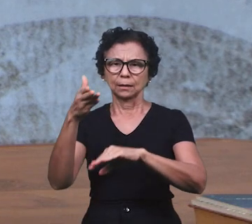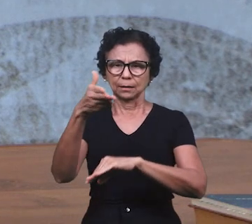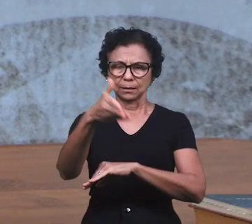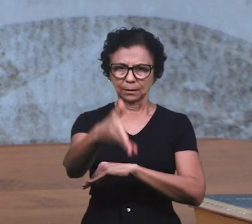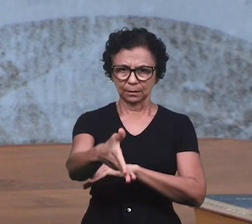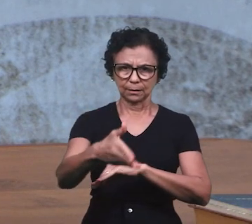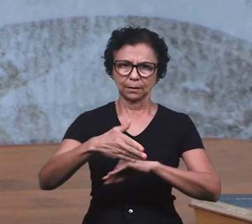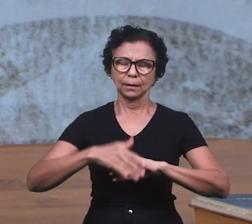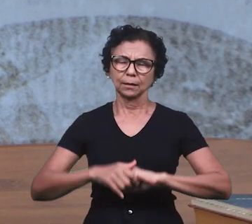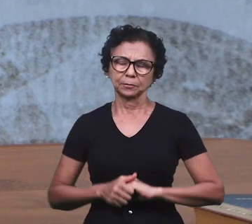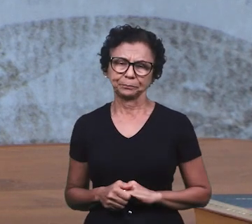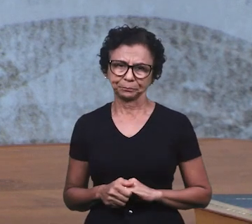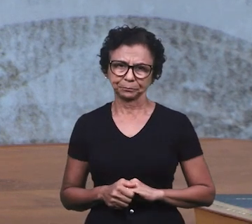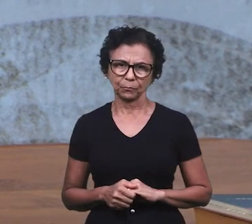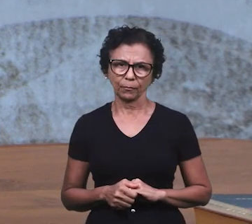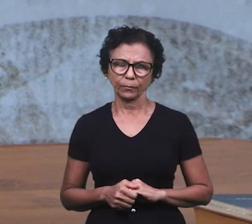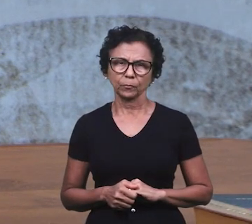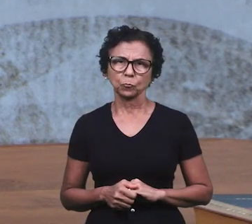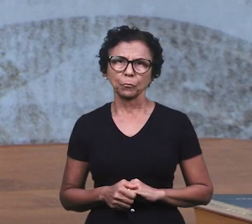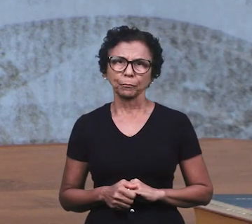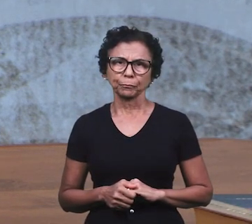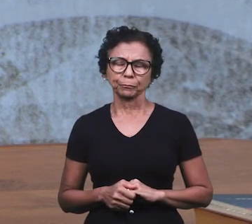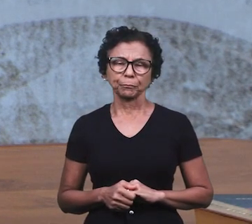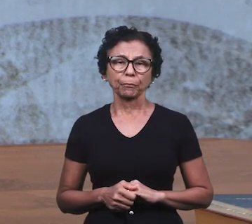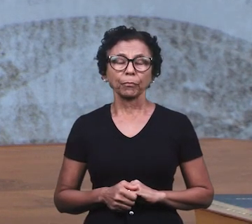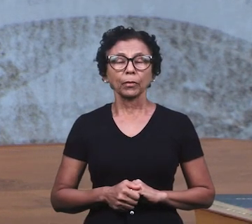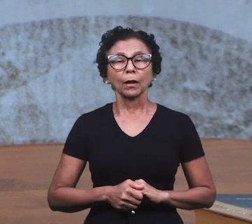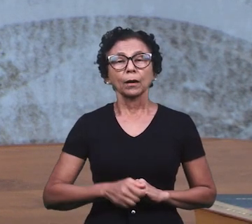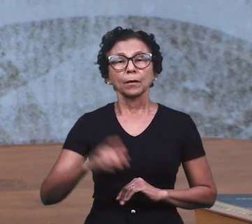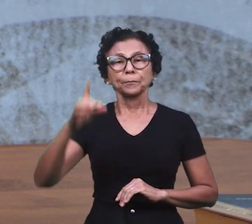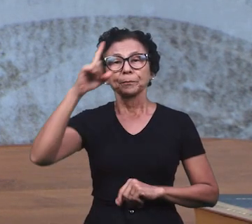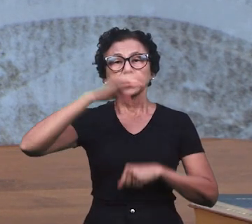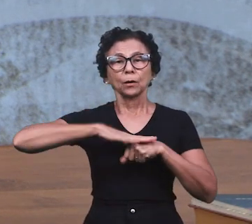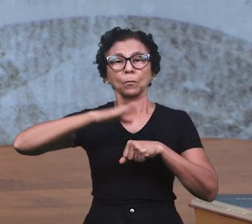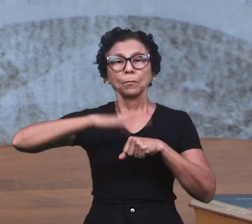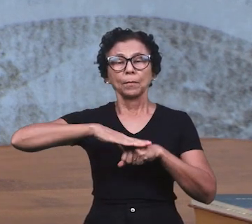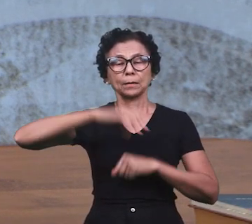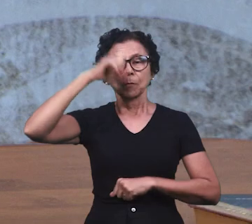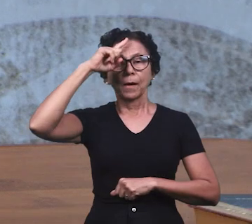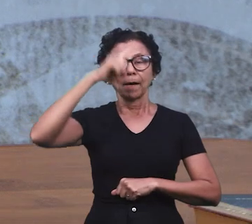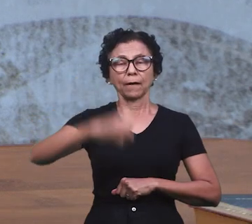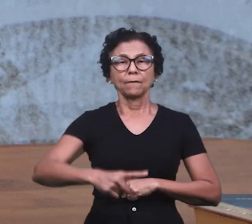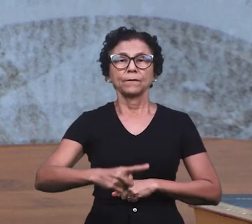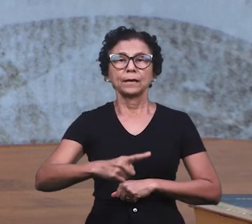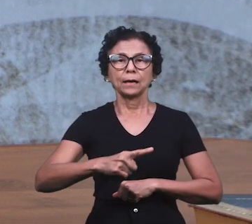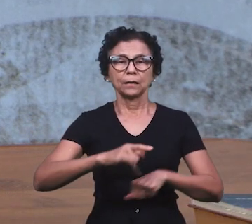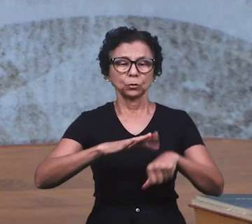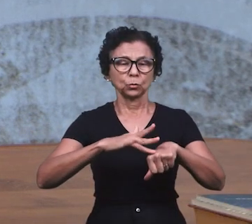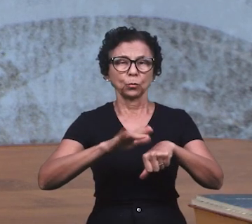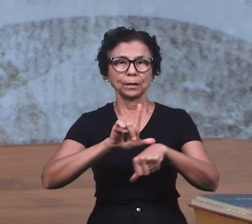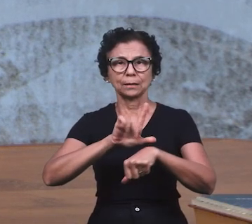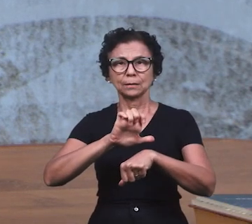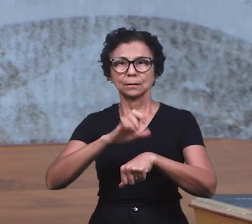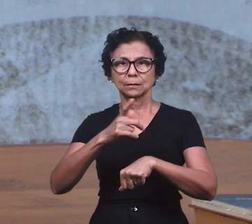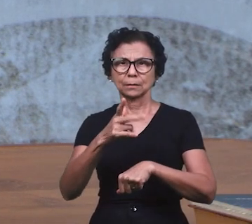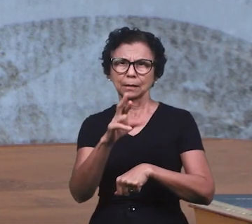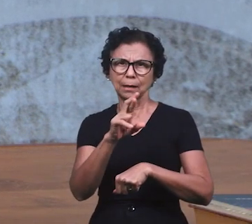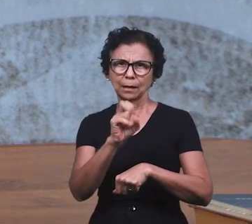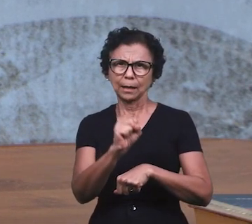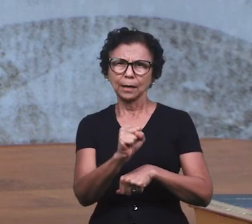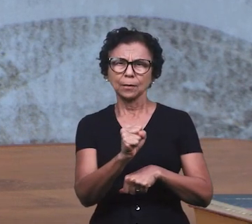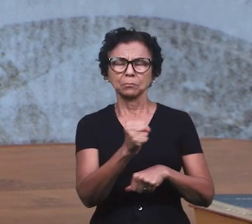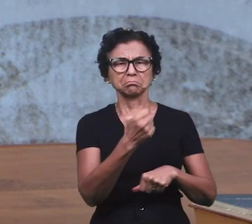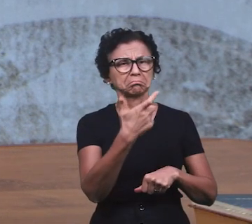por possessão, e eu enviar a praga da lepra a alguma casa da terra da